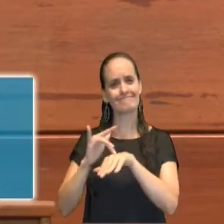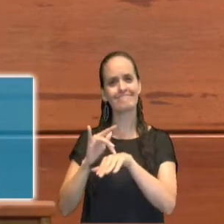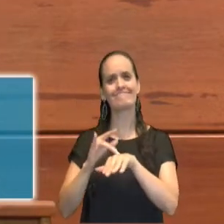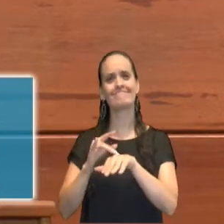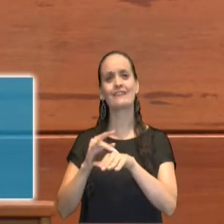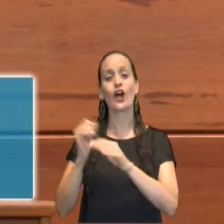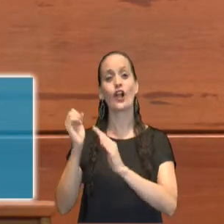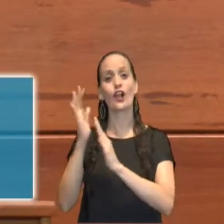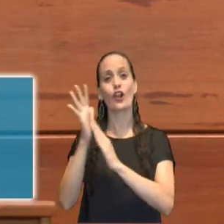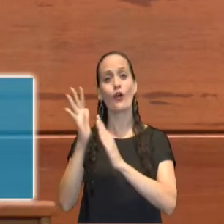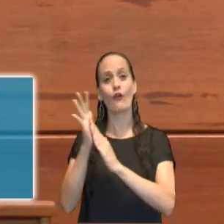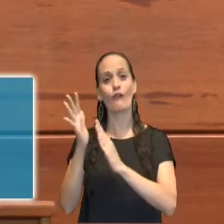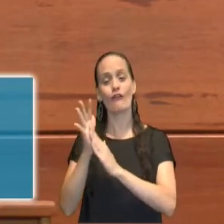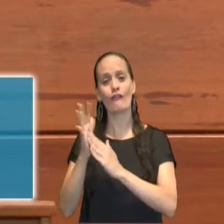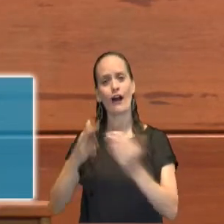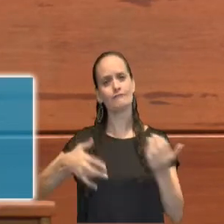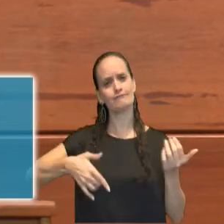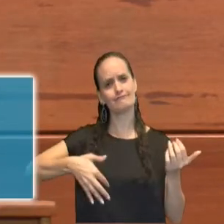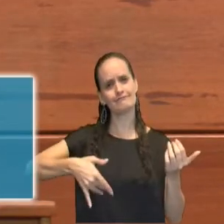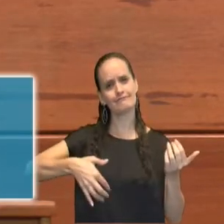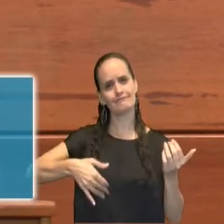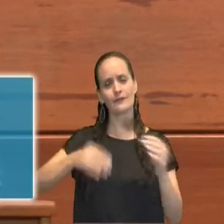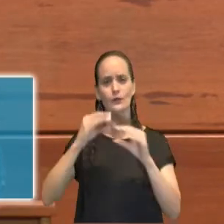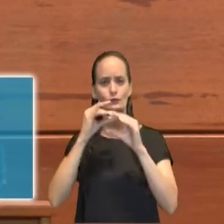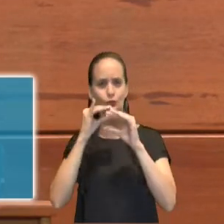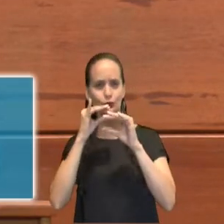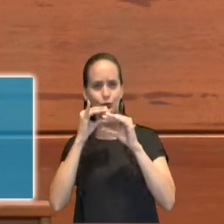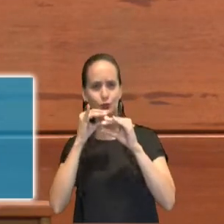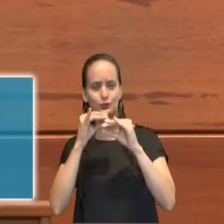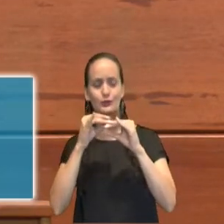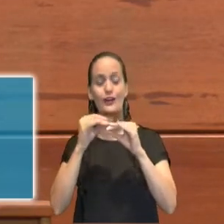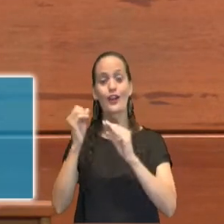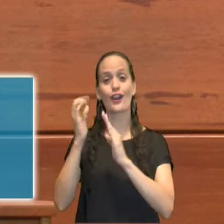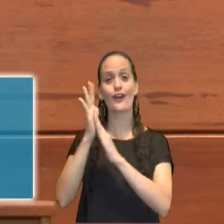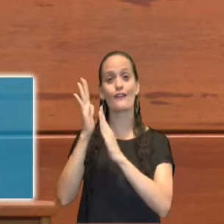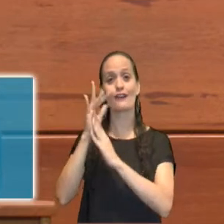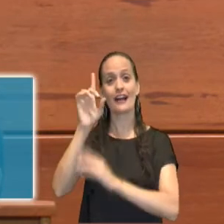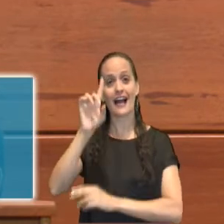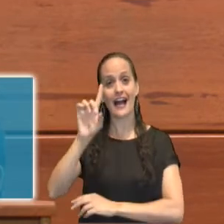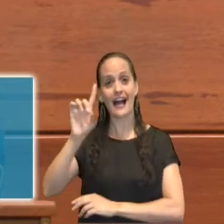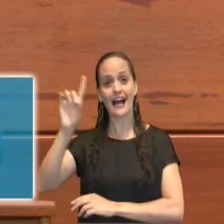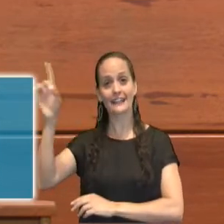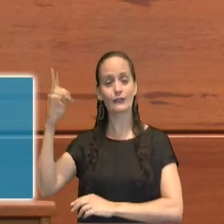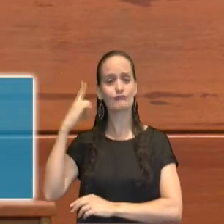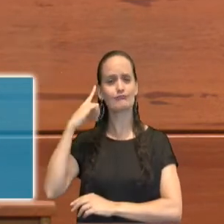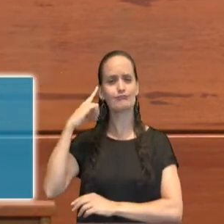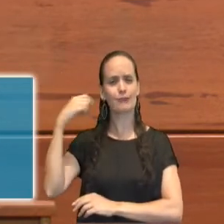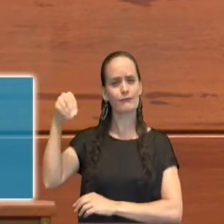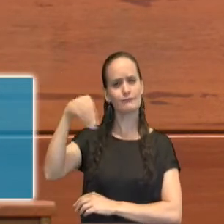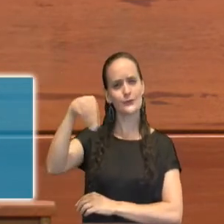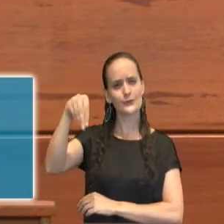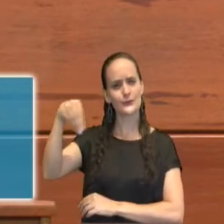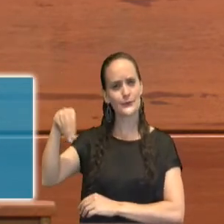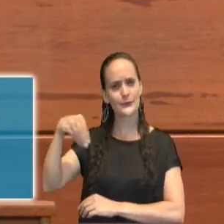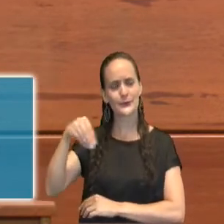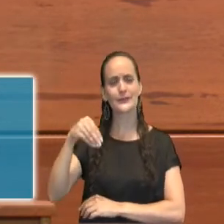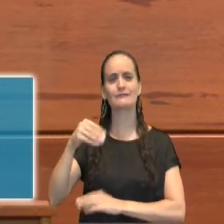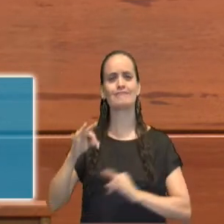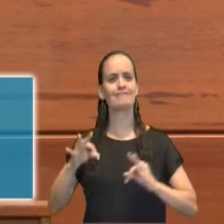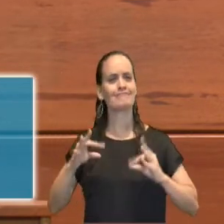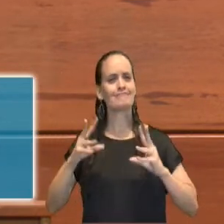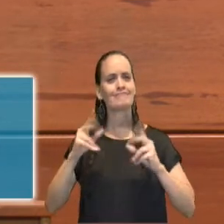com instrumentos de cordas e com flauta. Louvai-o com címbalos sonoros, louvai-o com